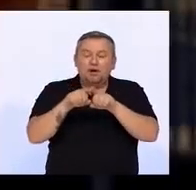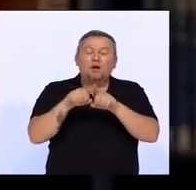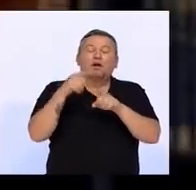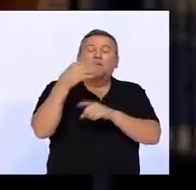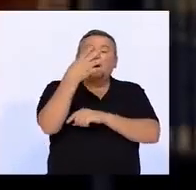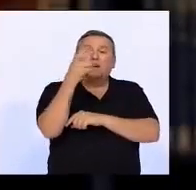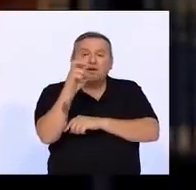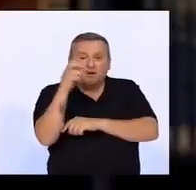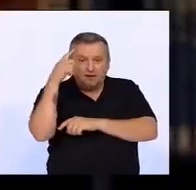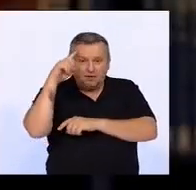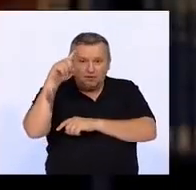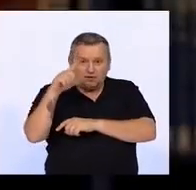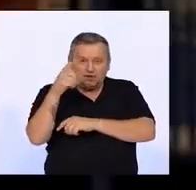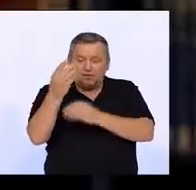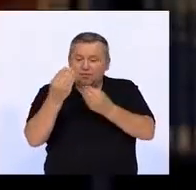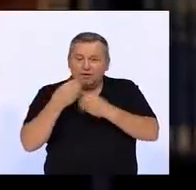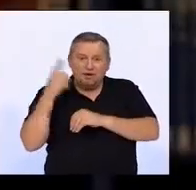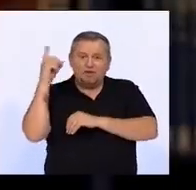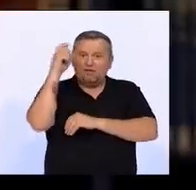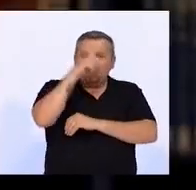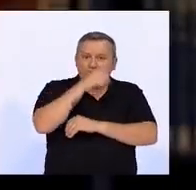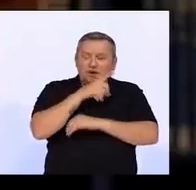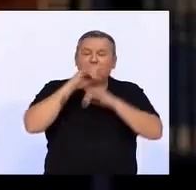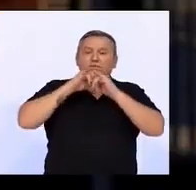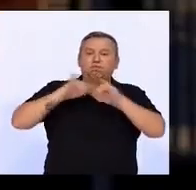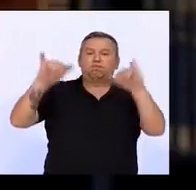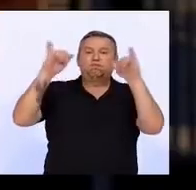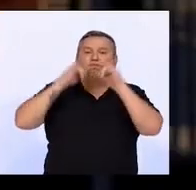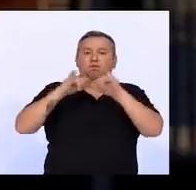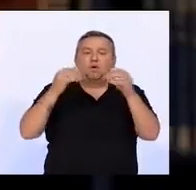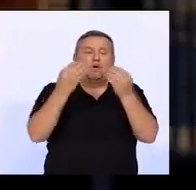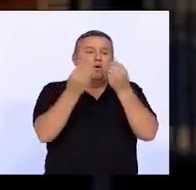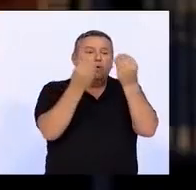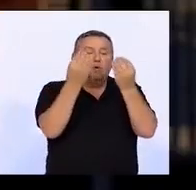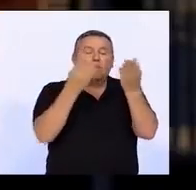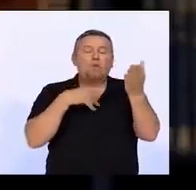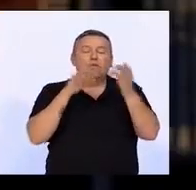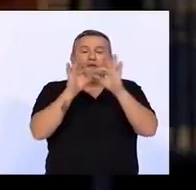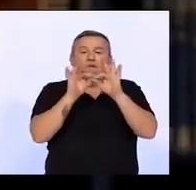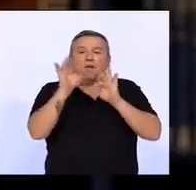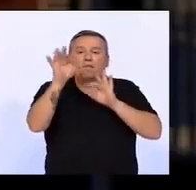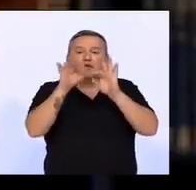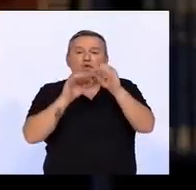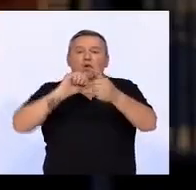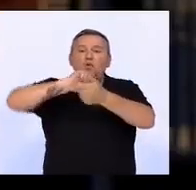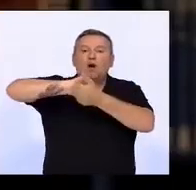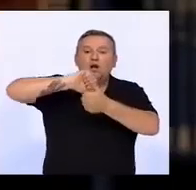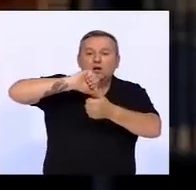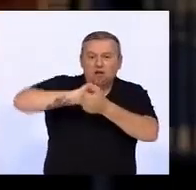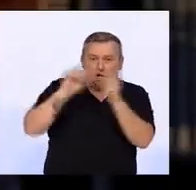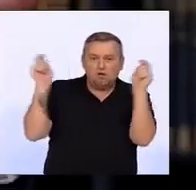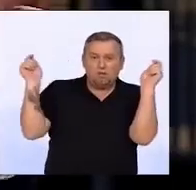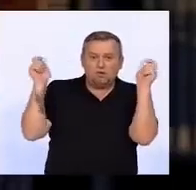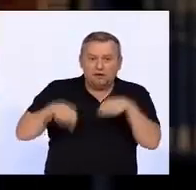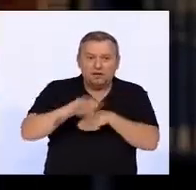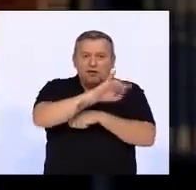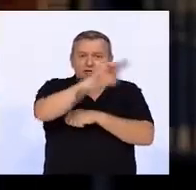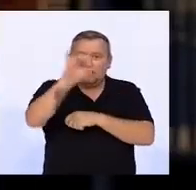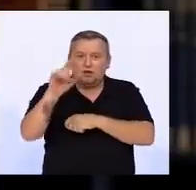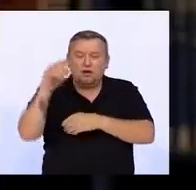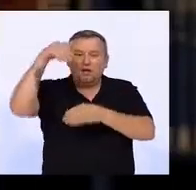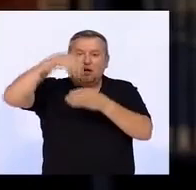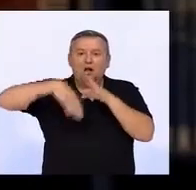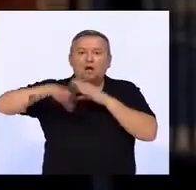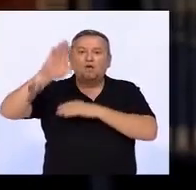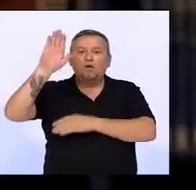também dificulta a que se consiga efetivamente medir a qualidade, a competência, a bagagem de cada um dos candidatos. O que